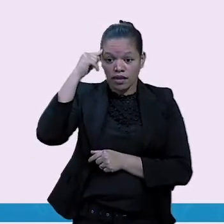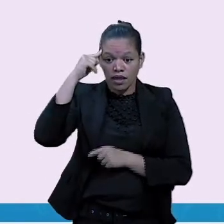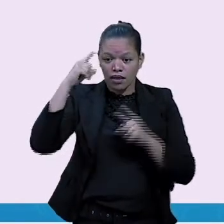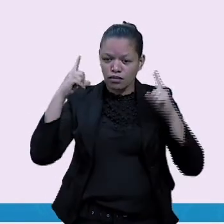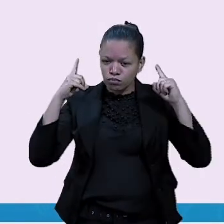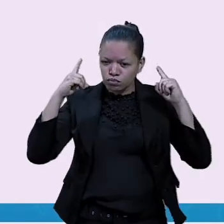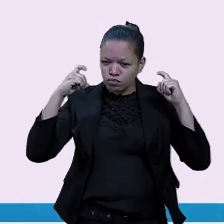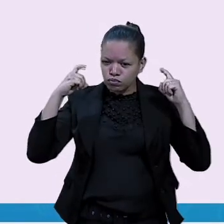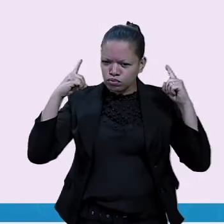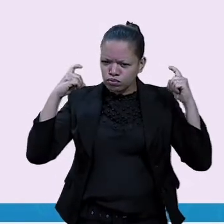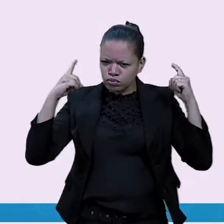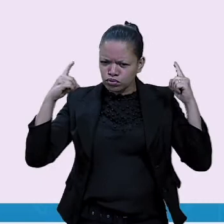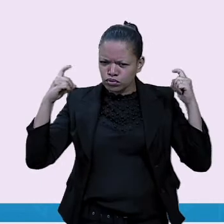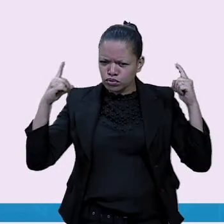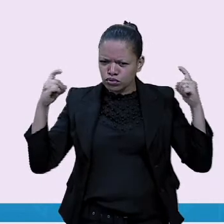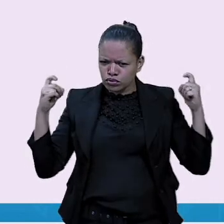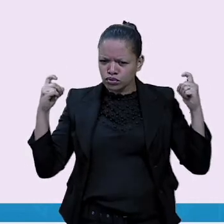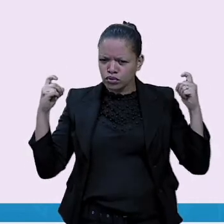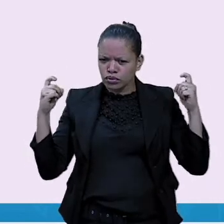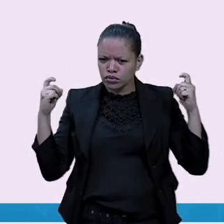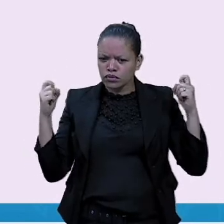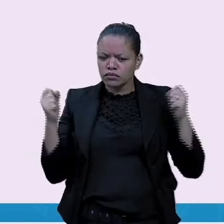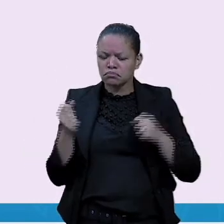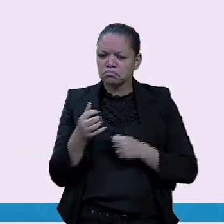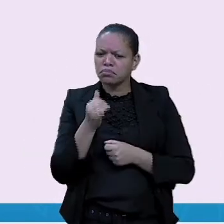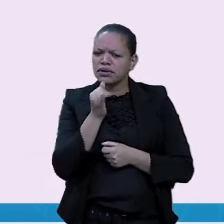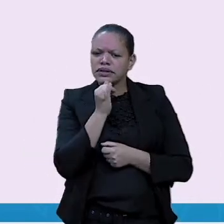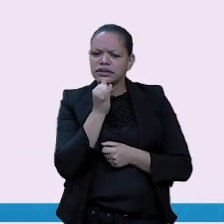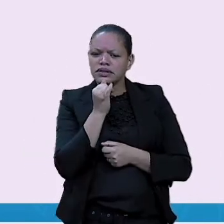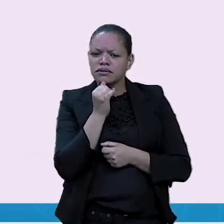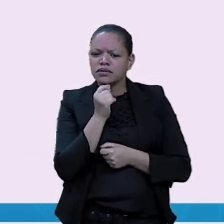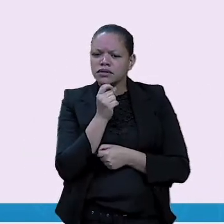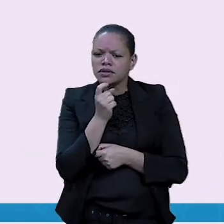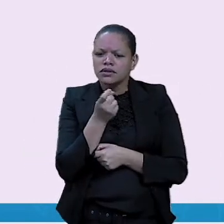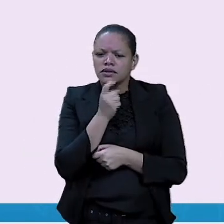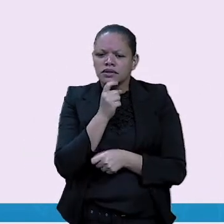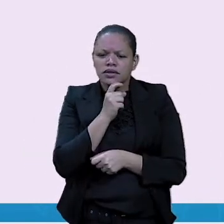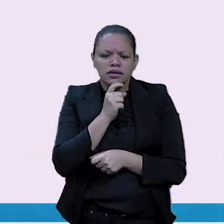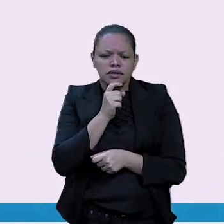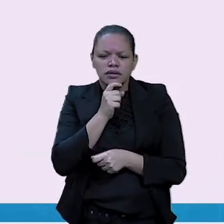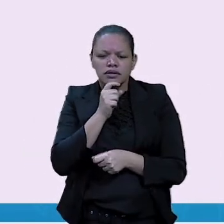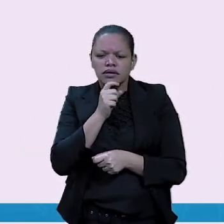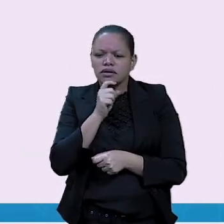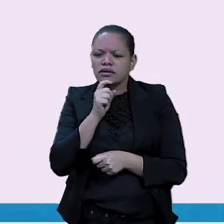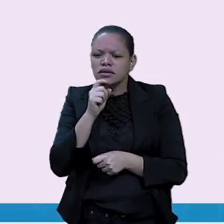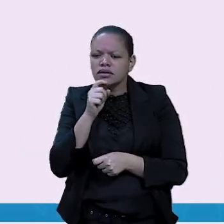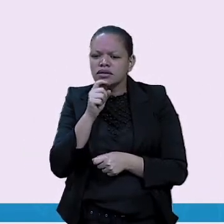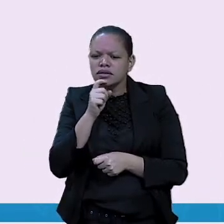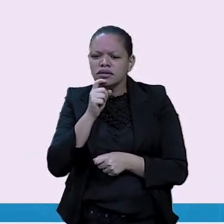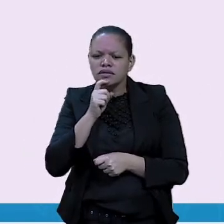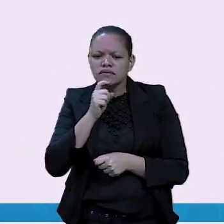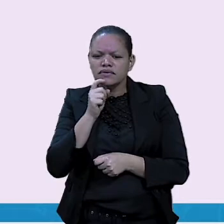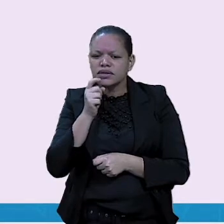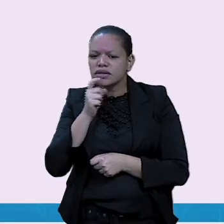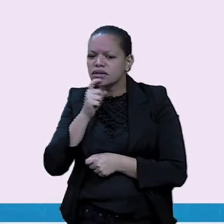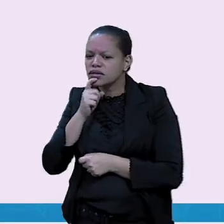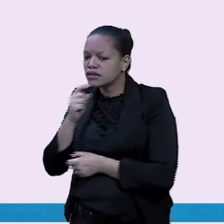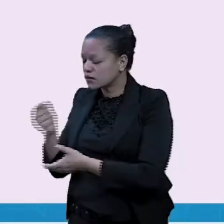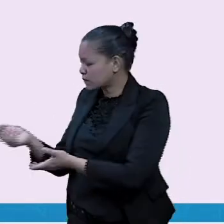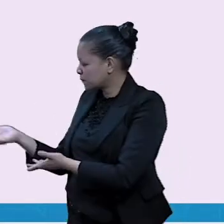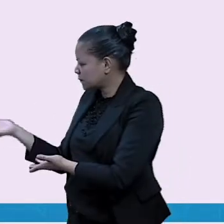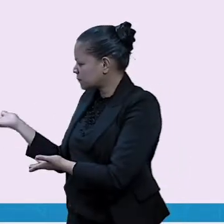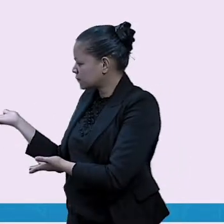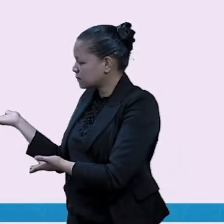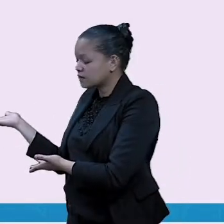ó. Quando você está com muito frio, está fazendo muito frio, o dentinho chega até a bater. Então,